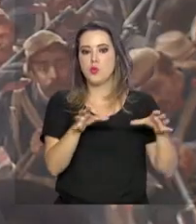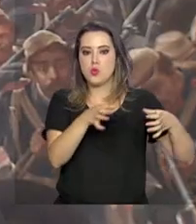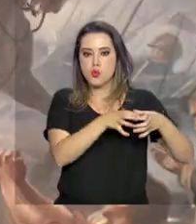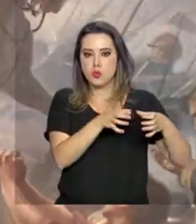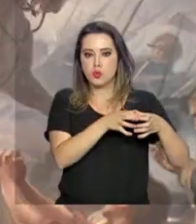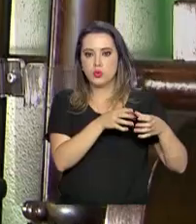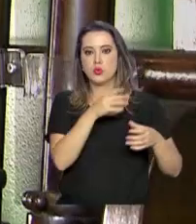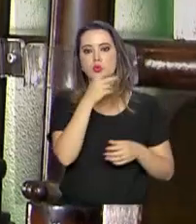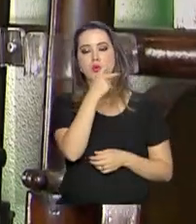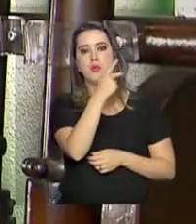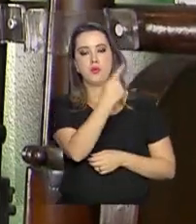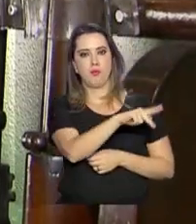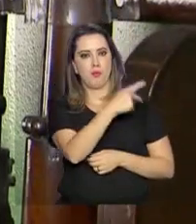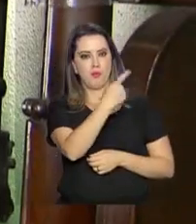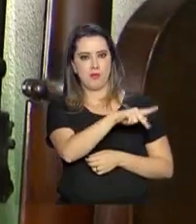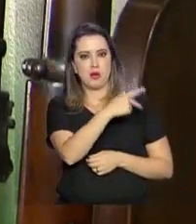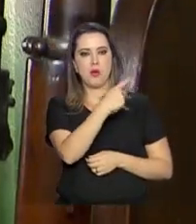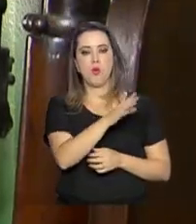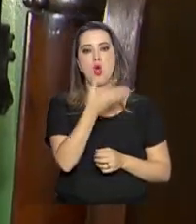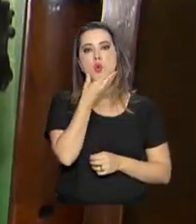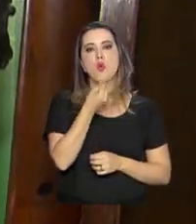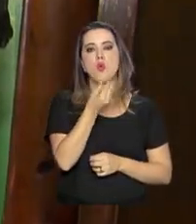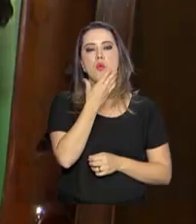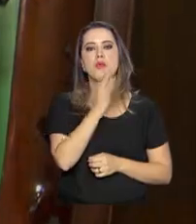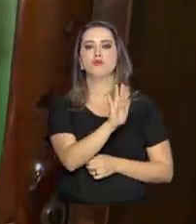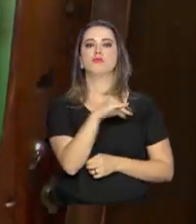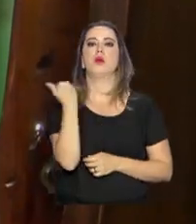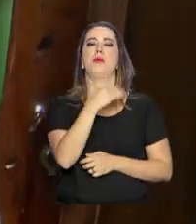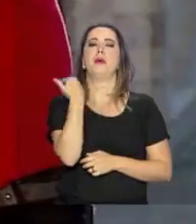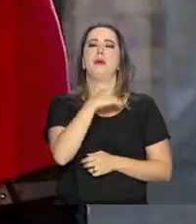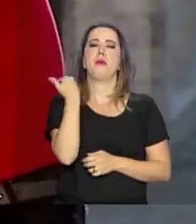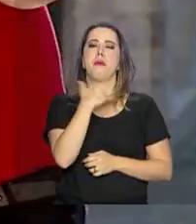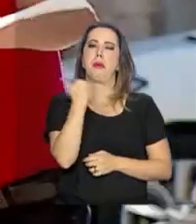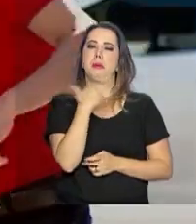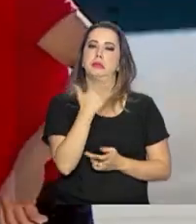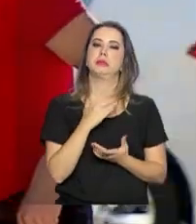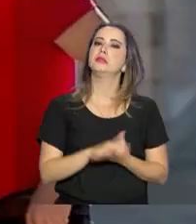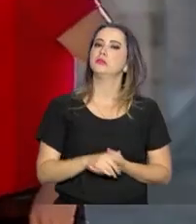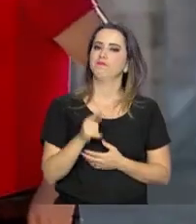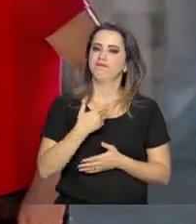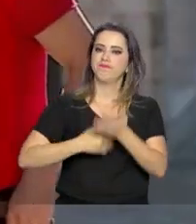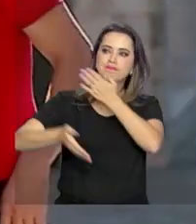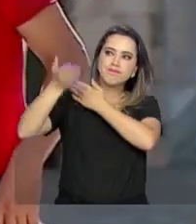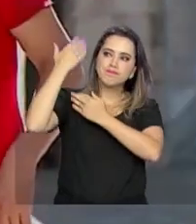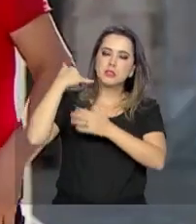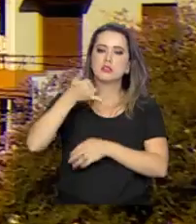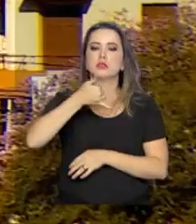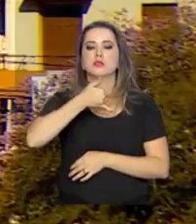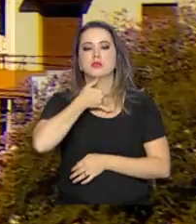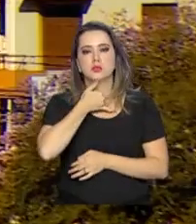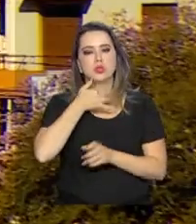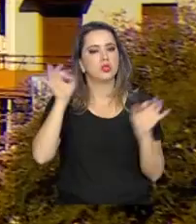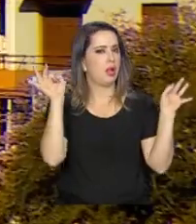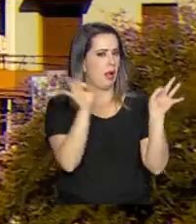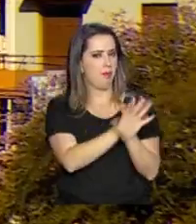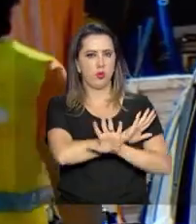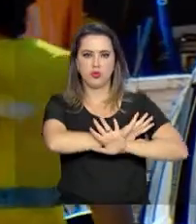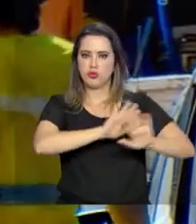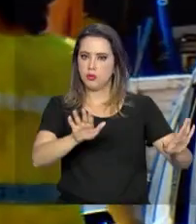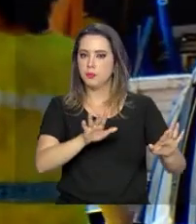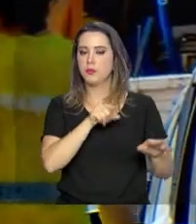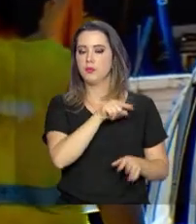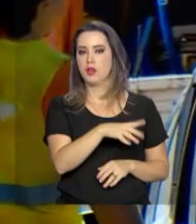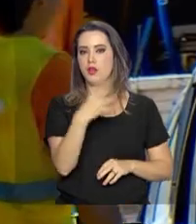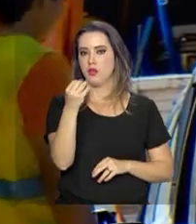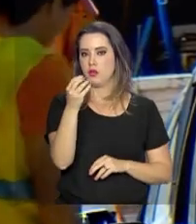parte da população masculina paraguaia morreu vítima da guerra. Um passado triste que ficou para trás. Os cerca de 400